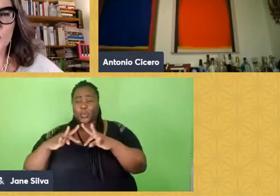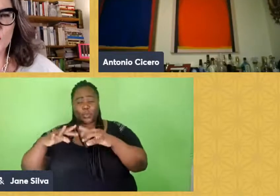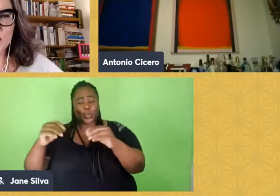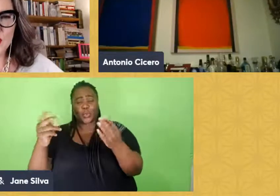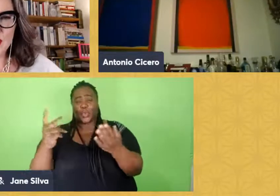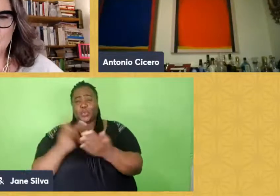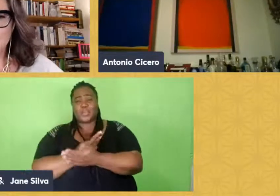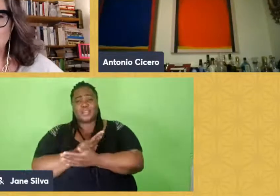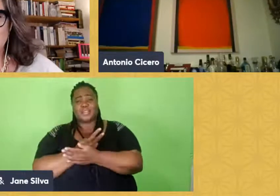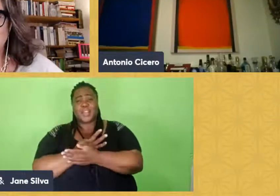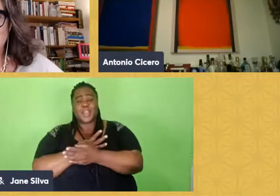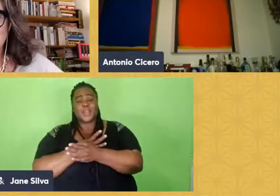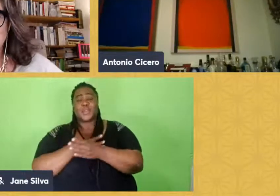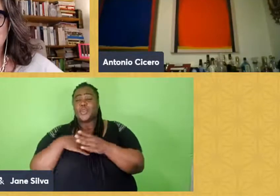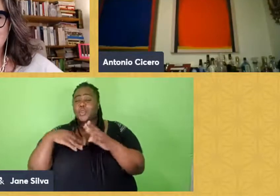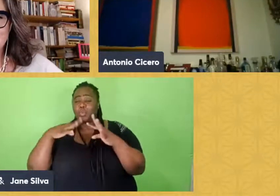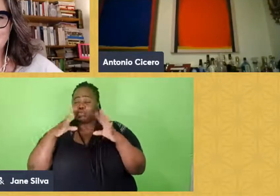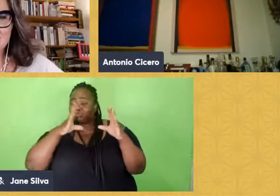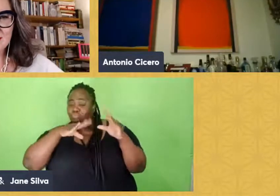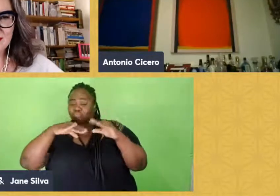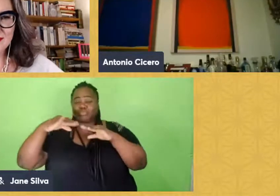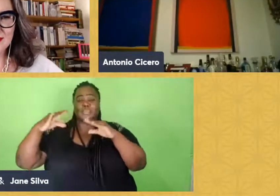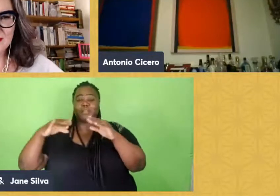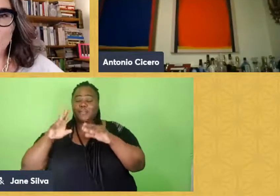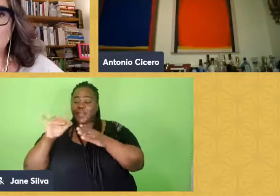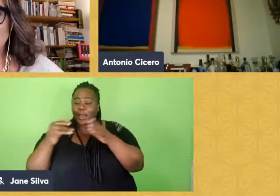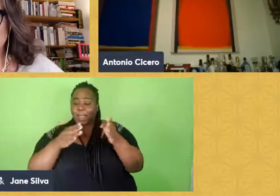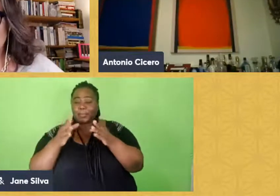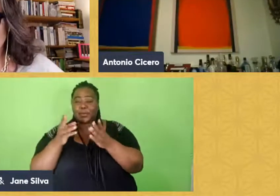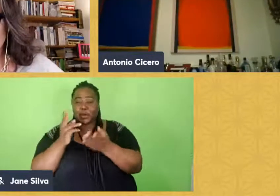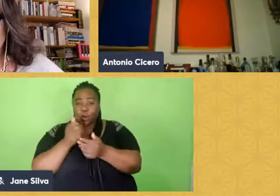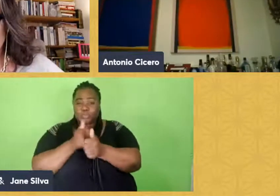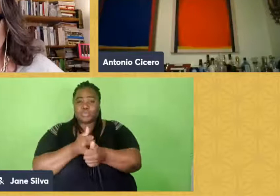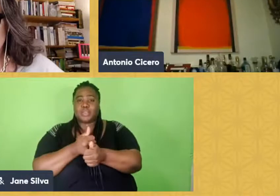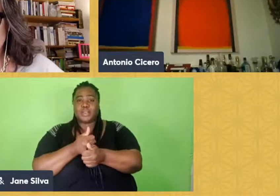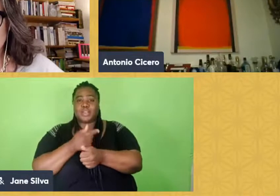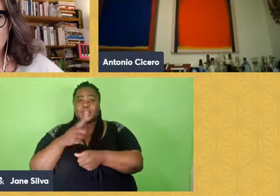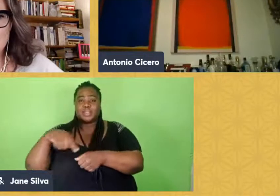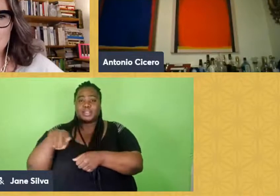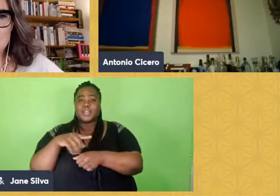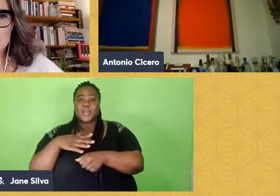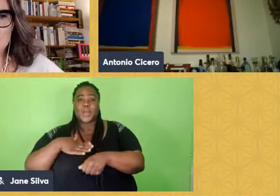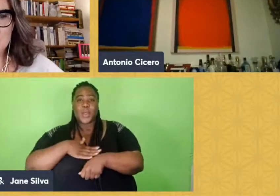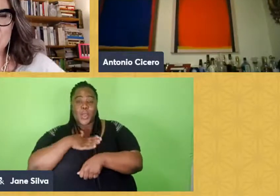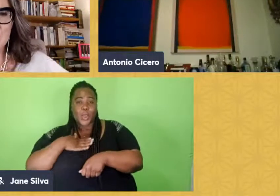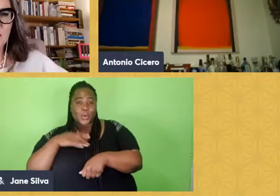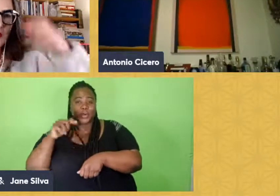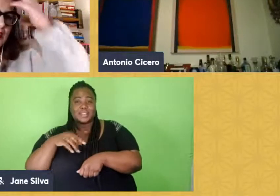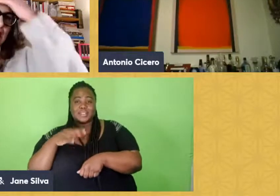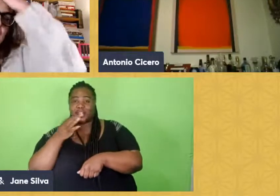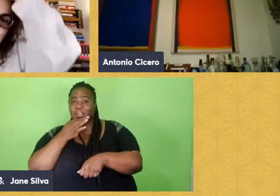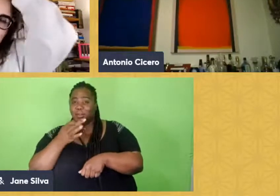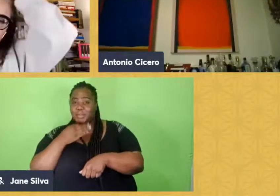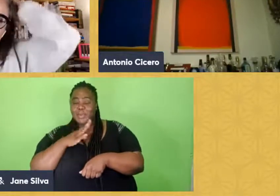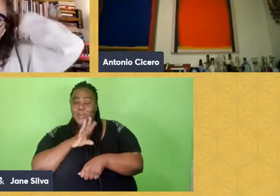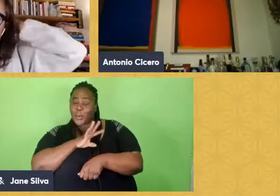no fluxo. A gente segue o fluxo aqui. Turma gostando da prosa aqui no chat da